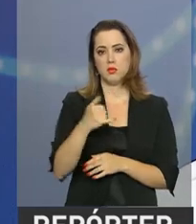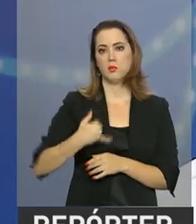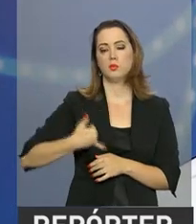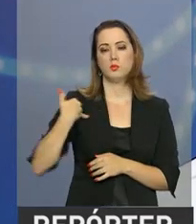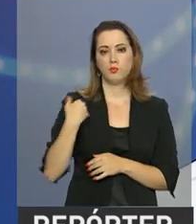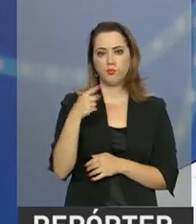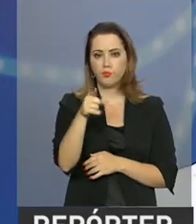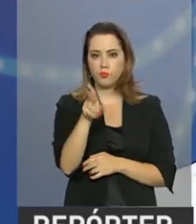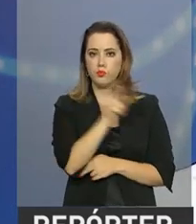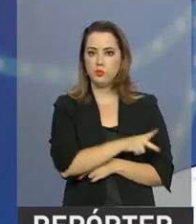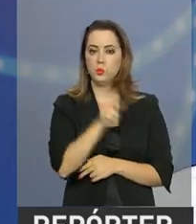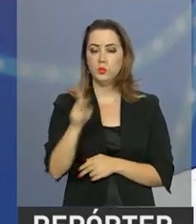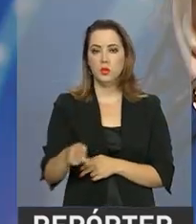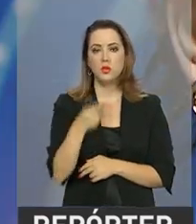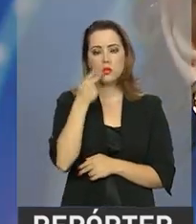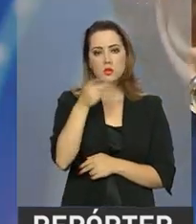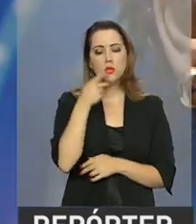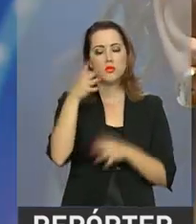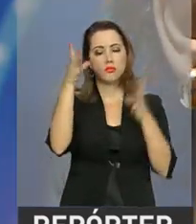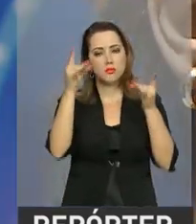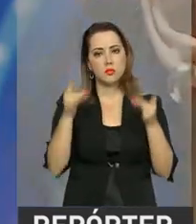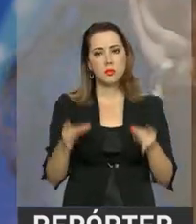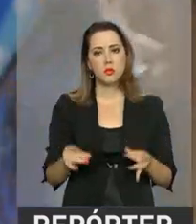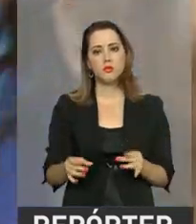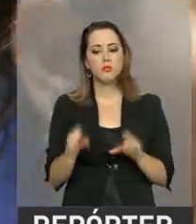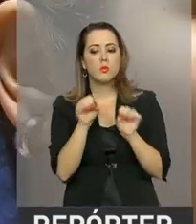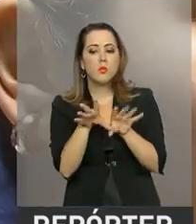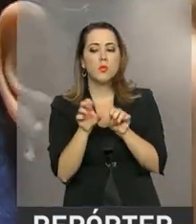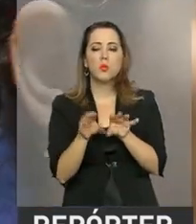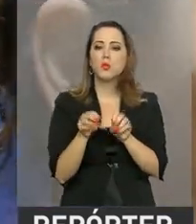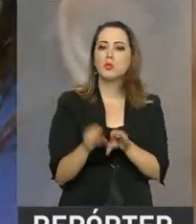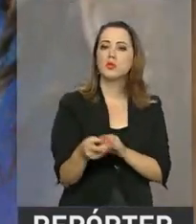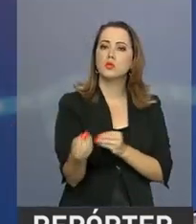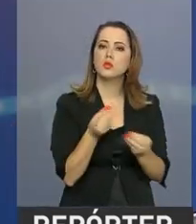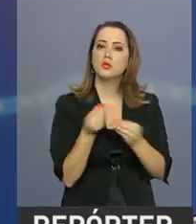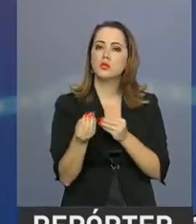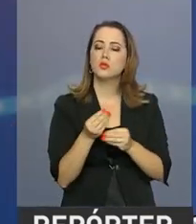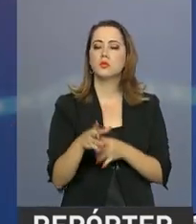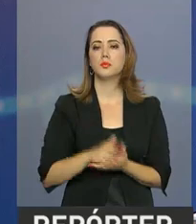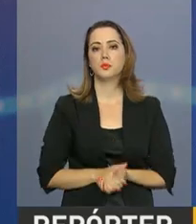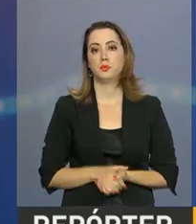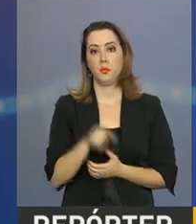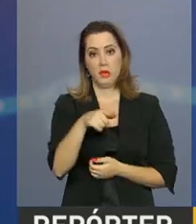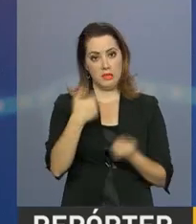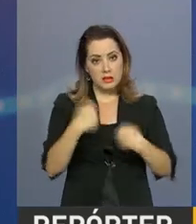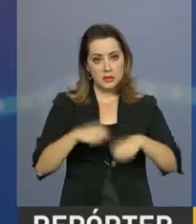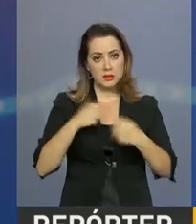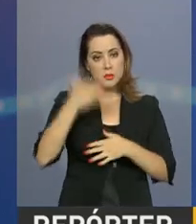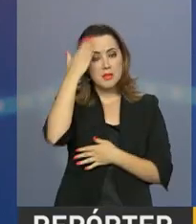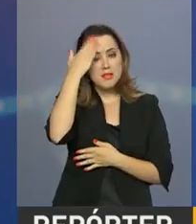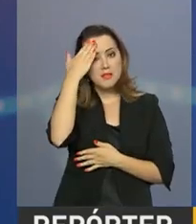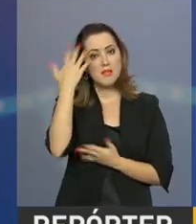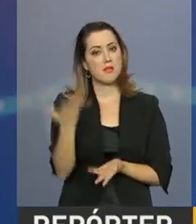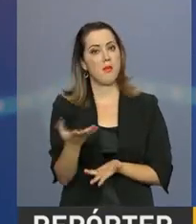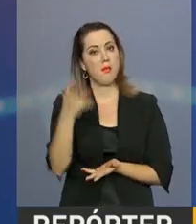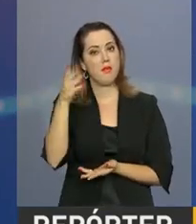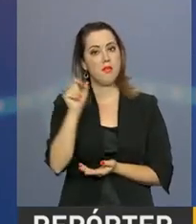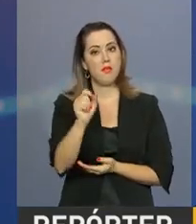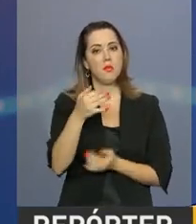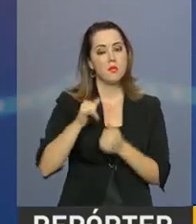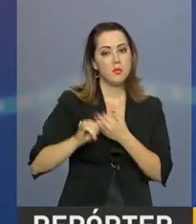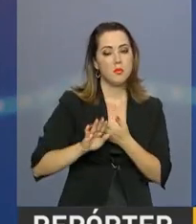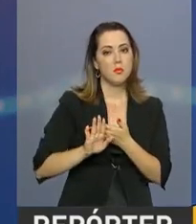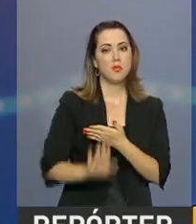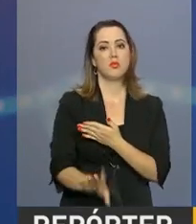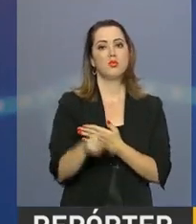Valença destaca a importância de orientar os adolescentes no seu dia a dia eles TM que receber até pra gente evitar problemas que a gente tem hoje como